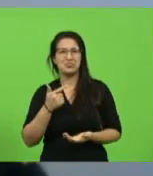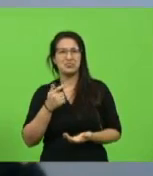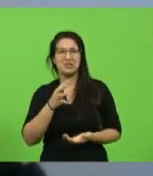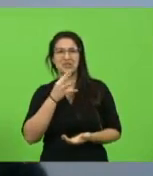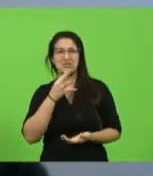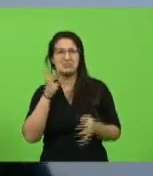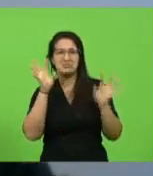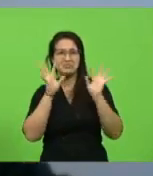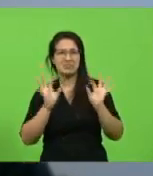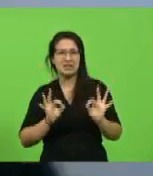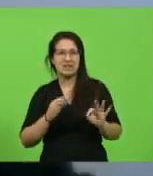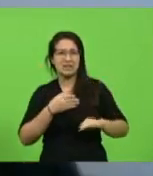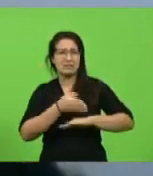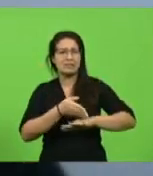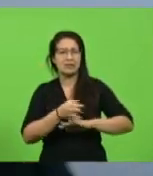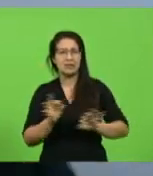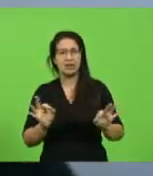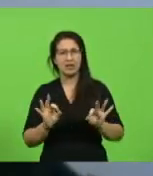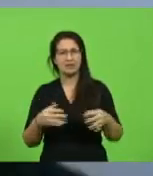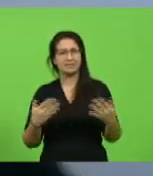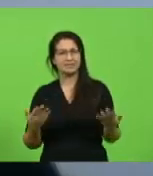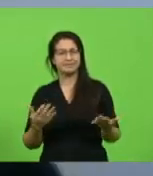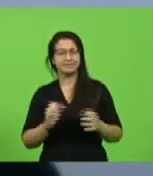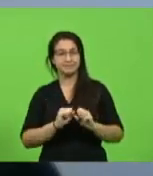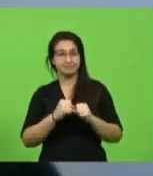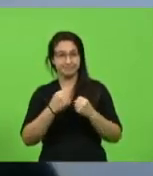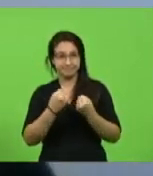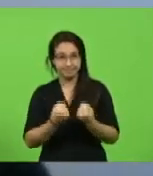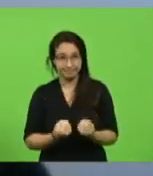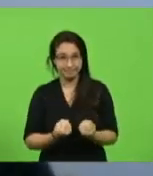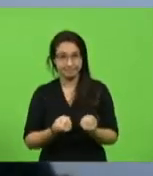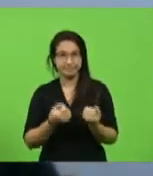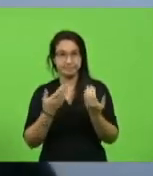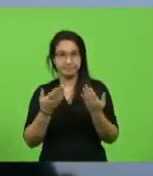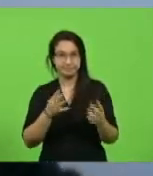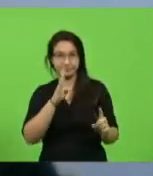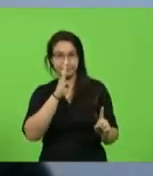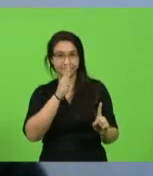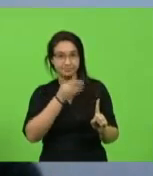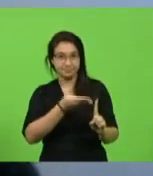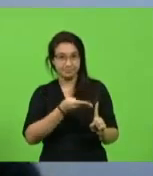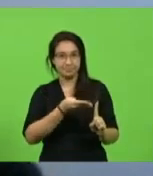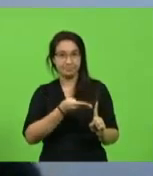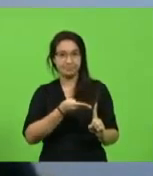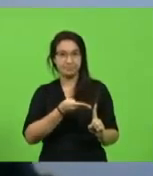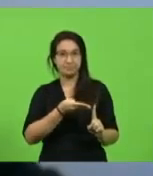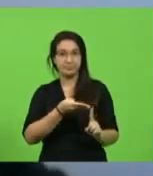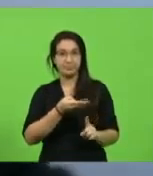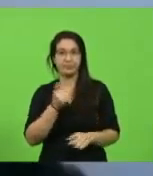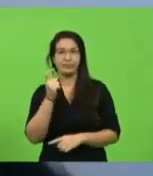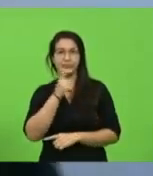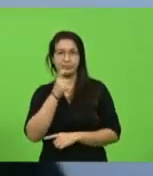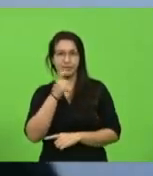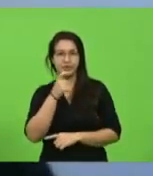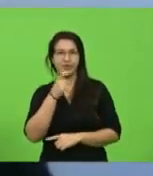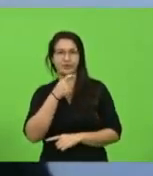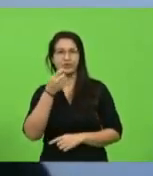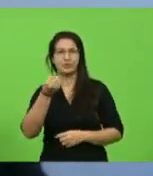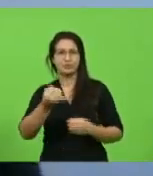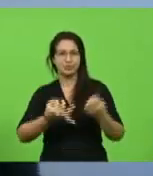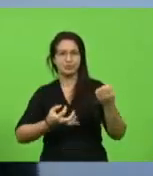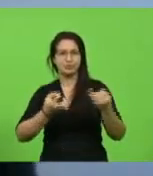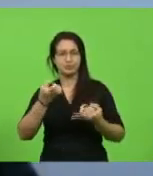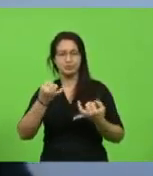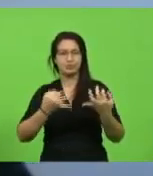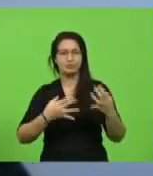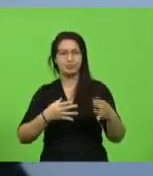conhecimento? Em sua defesa, o denunciado mantém a falta de verdade que já havia contado perante